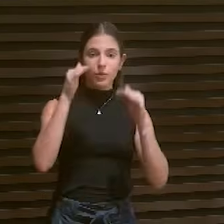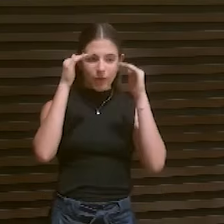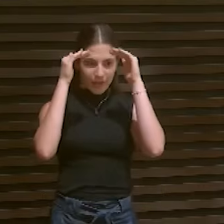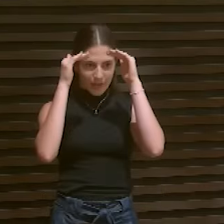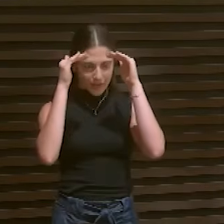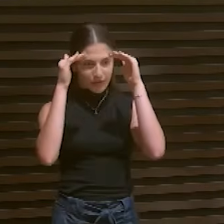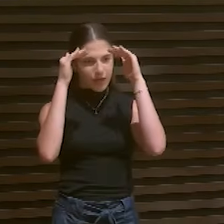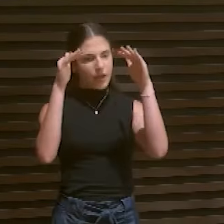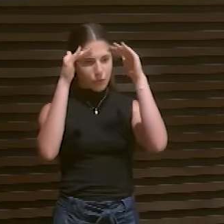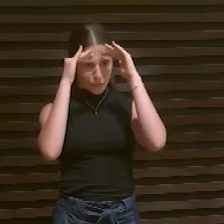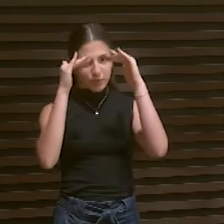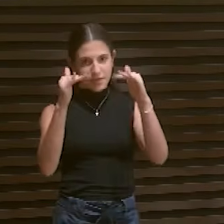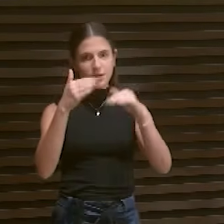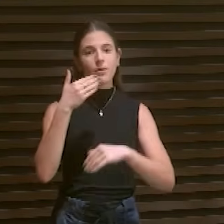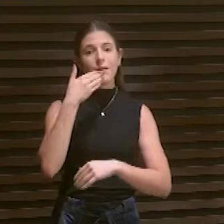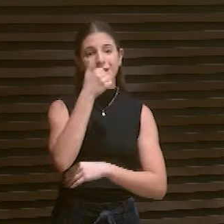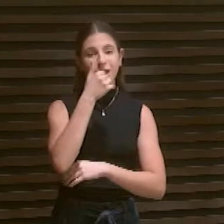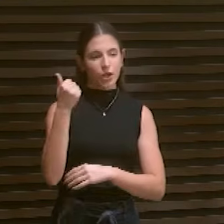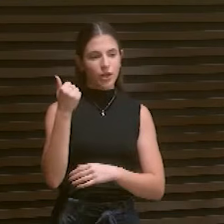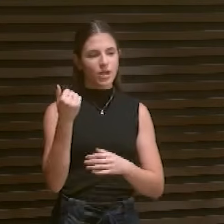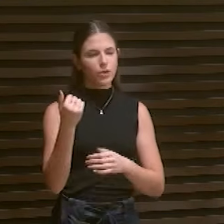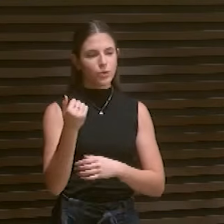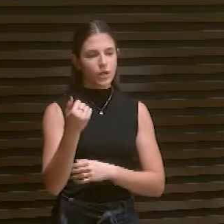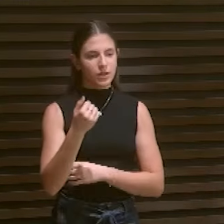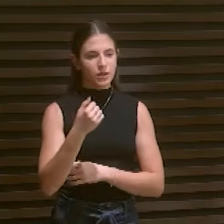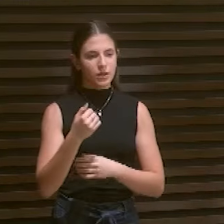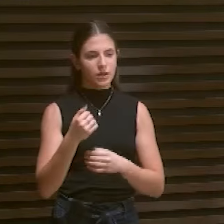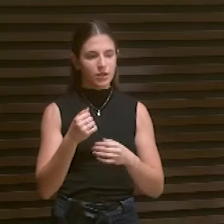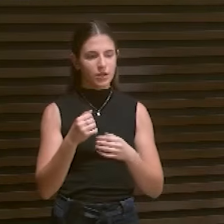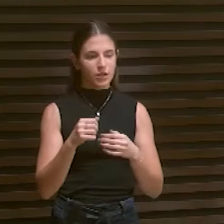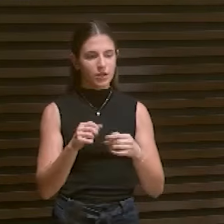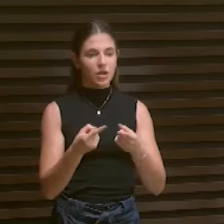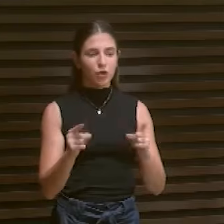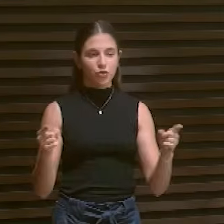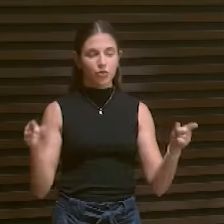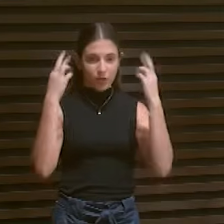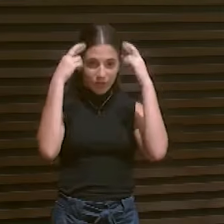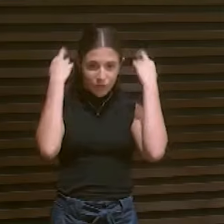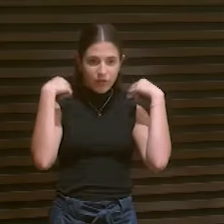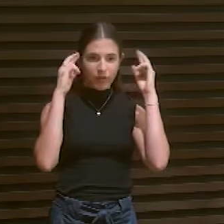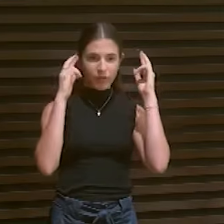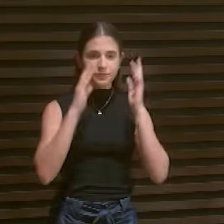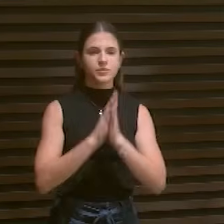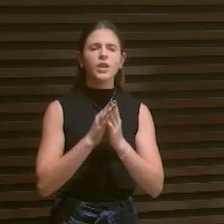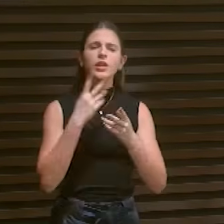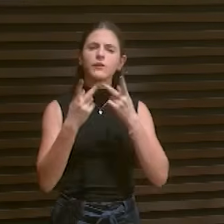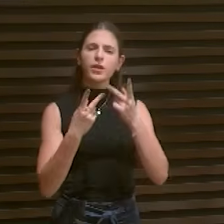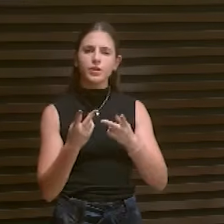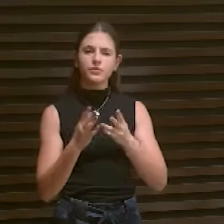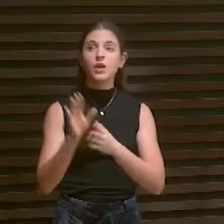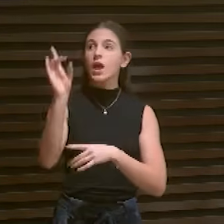submissão é melhor do que a gordura de carneiros. O que ele está falando aqui? Deus